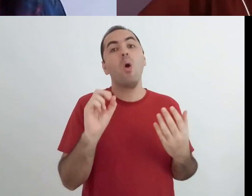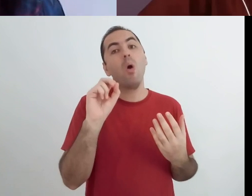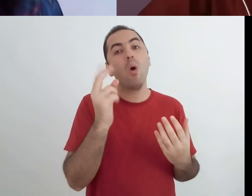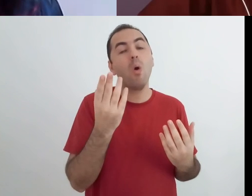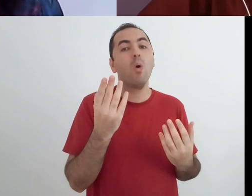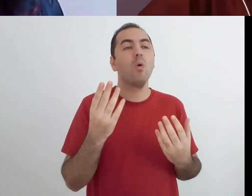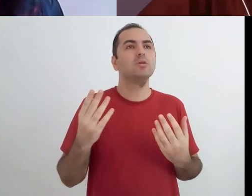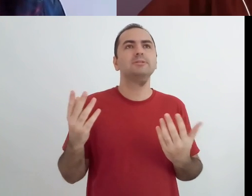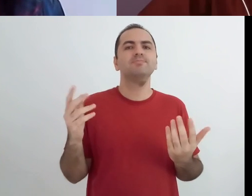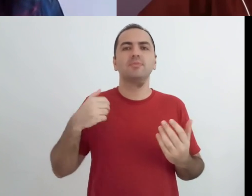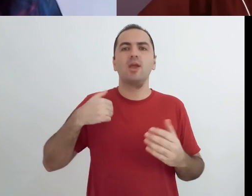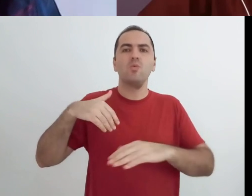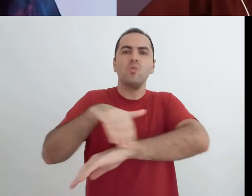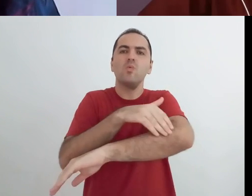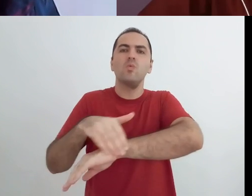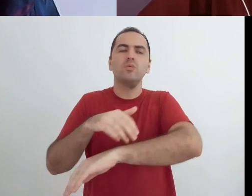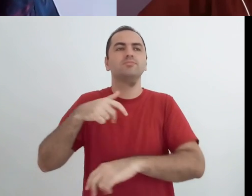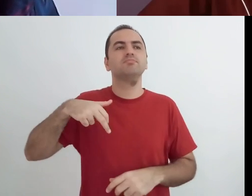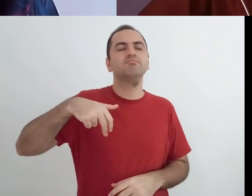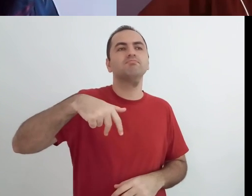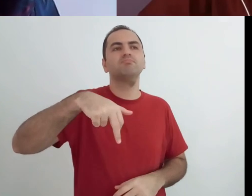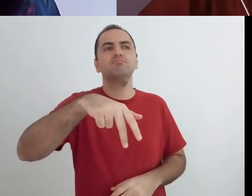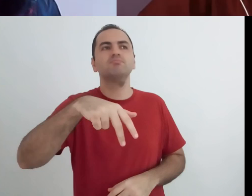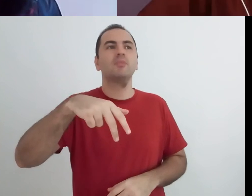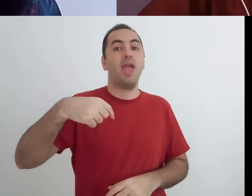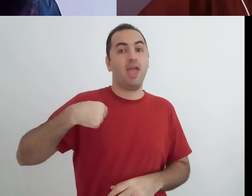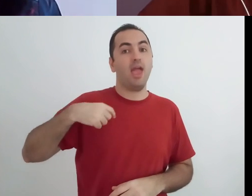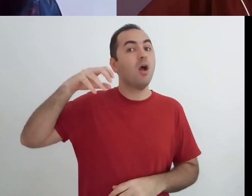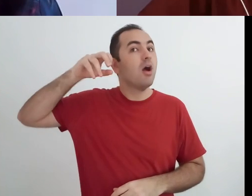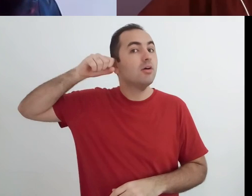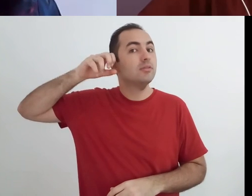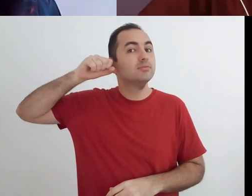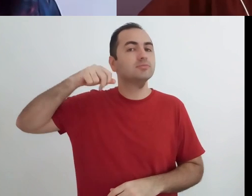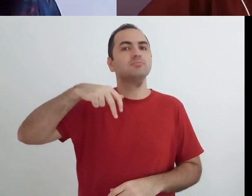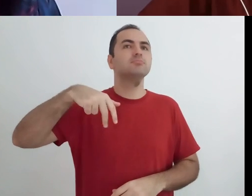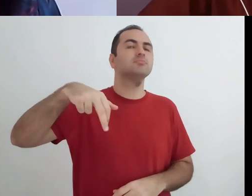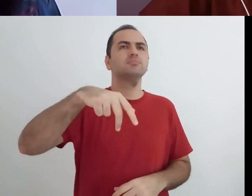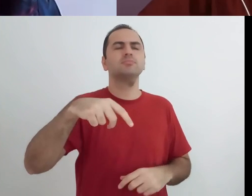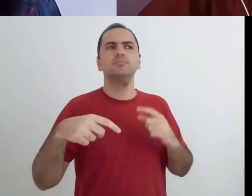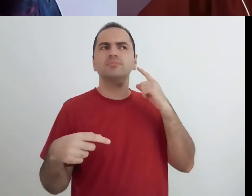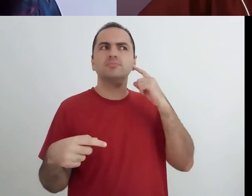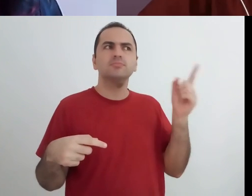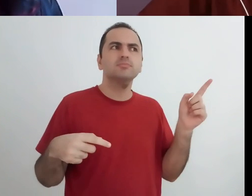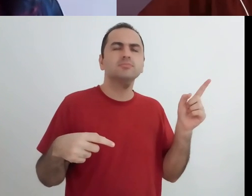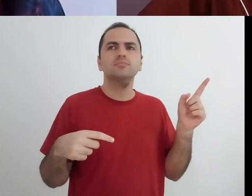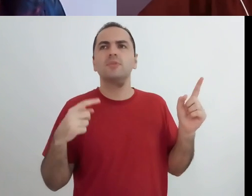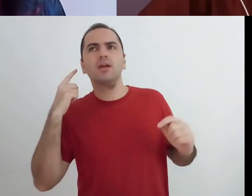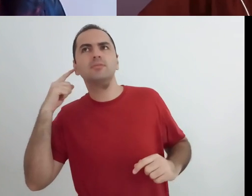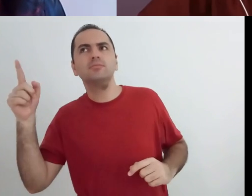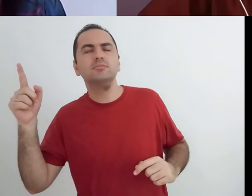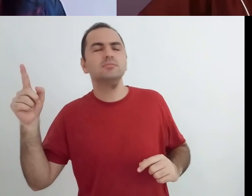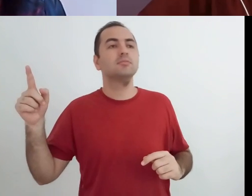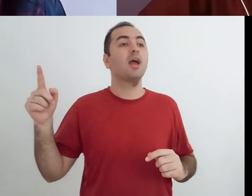está andando na rua, a gente escuta uma conversa, é informação. A gente liga uma televisão, às vezes o pai está vendo uma